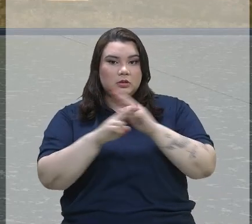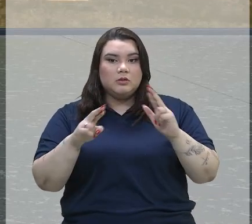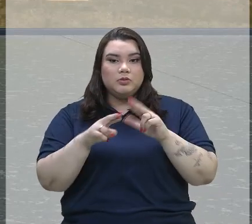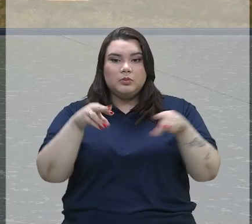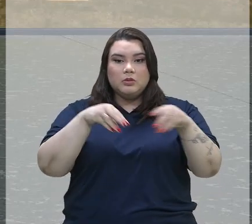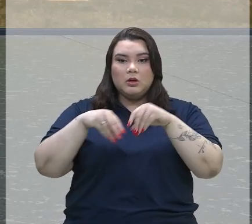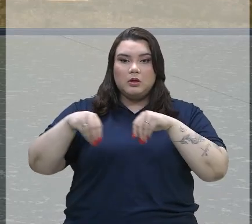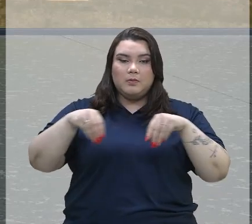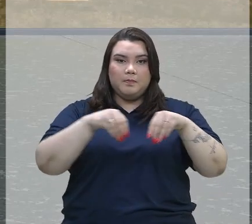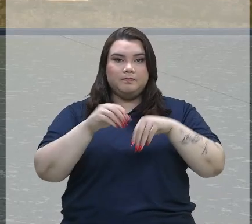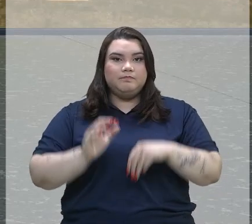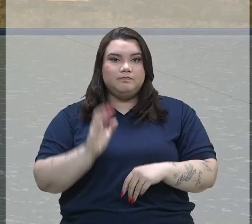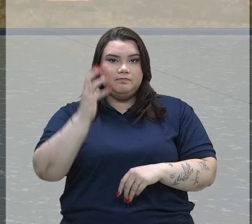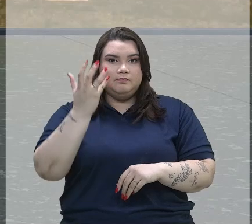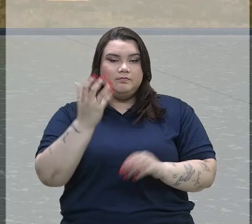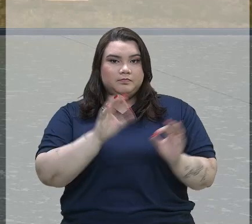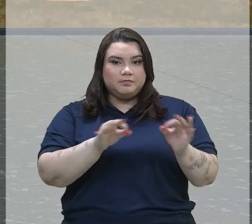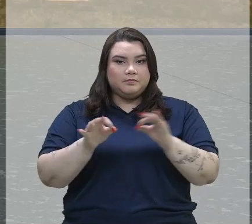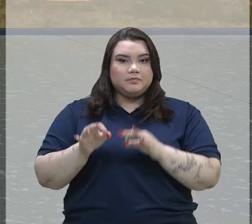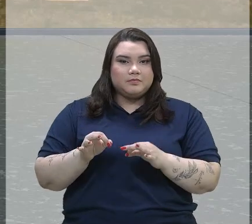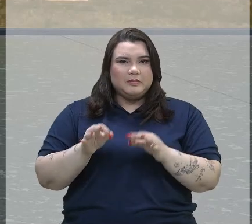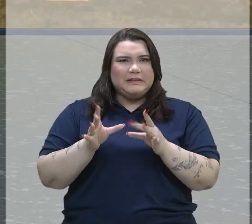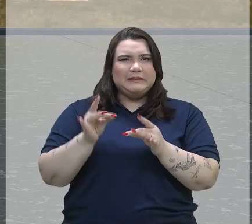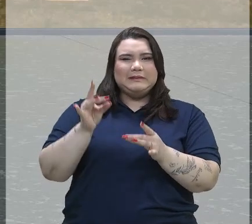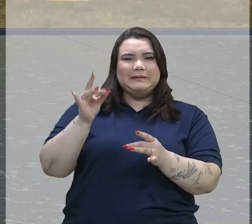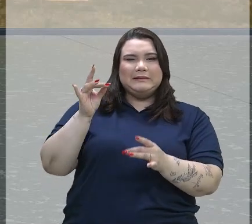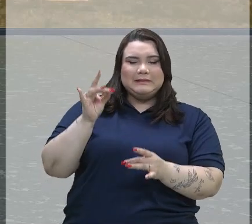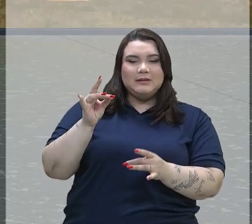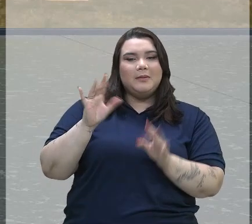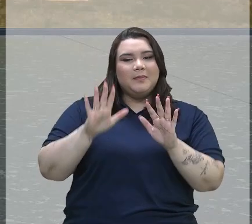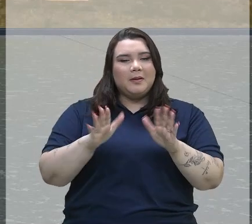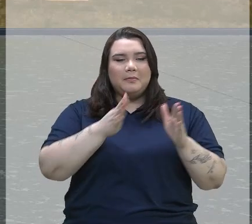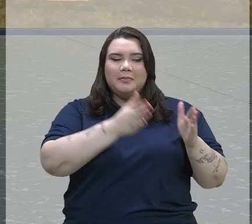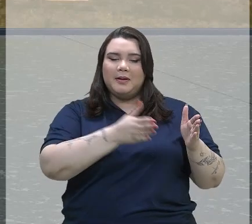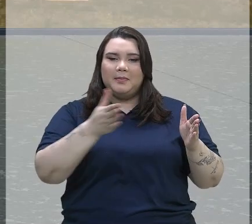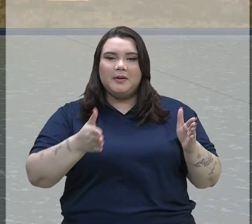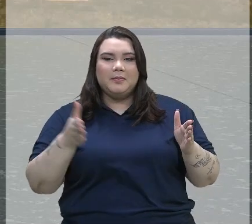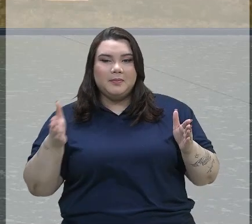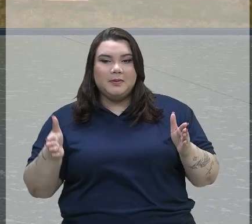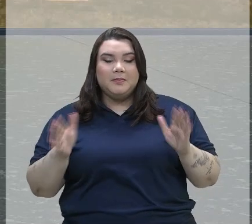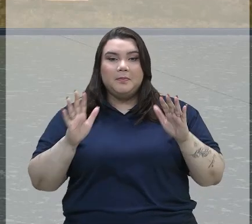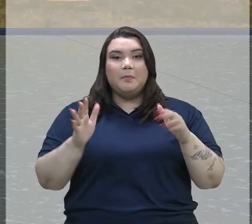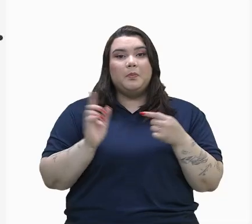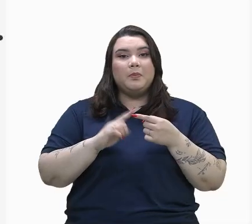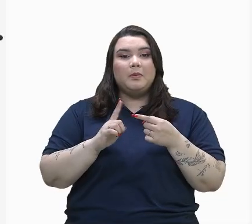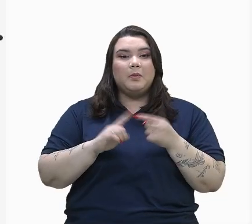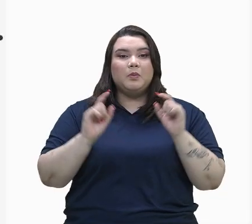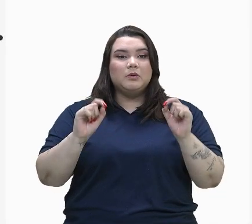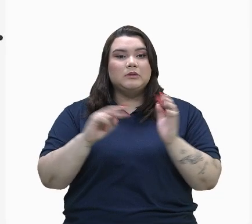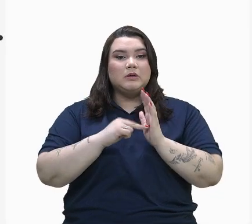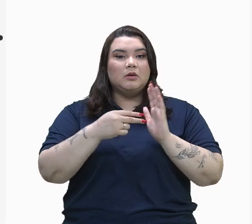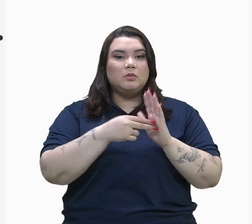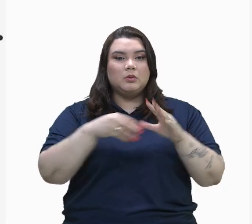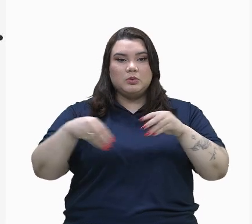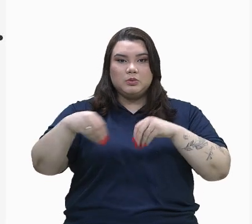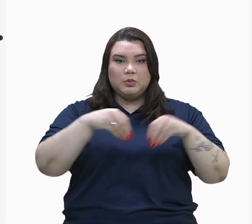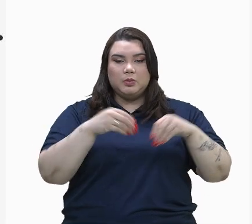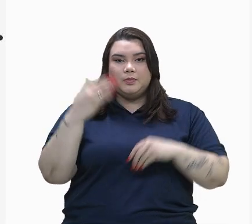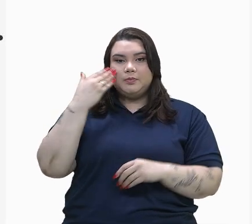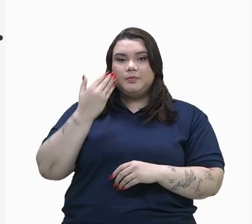solos acabam sofrendo. É muita coisa, né? Mas nós vamos por etapas. Primeiramente, a gente vai definir o que é solo. Acompanhem